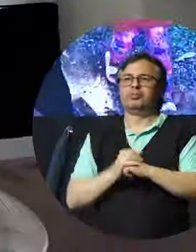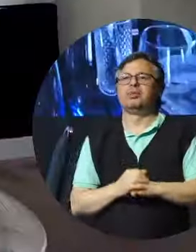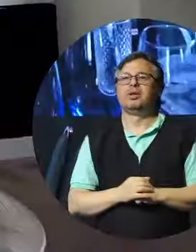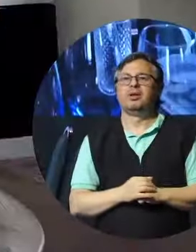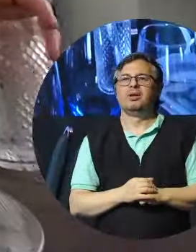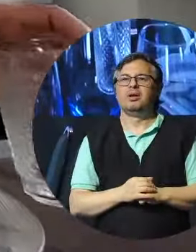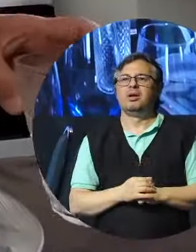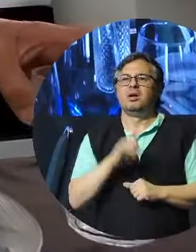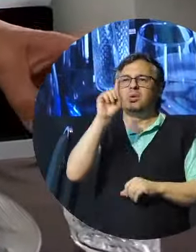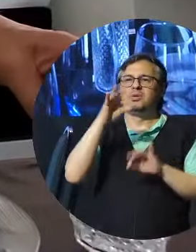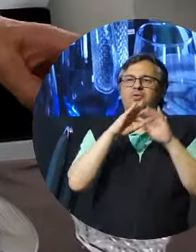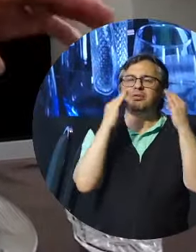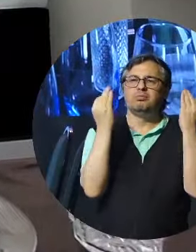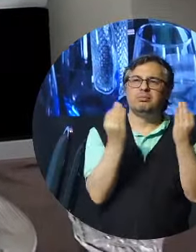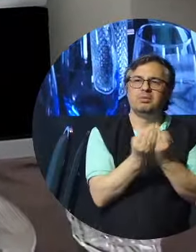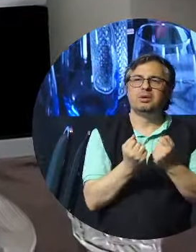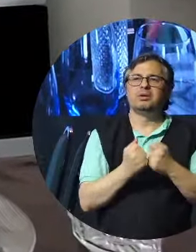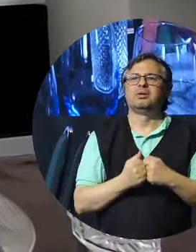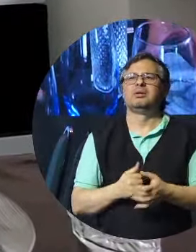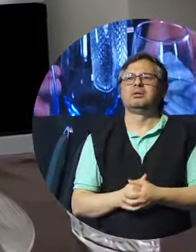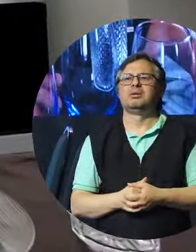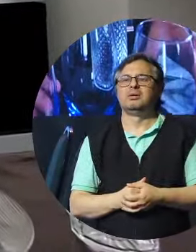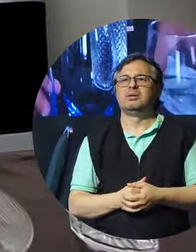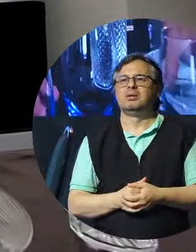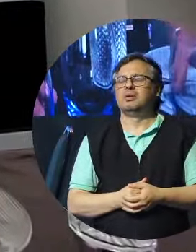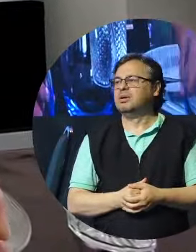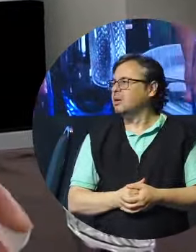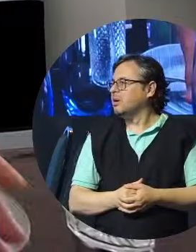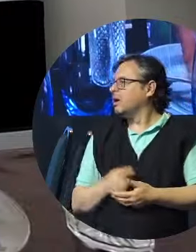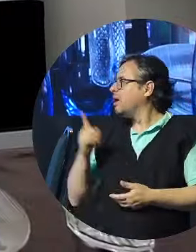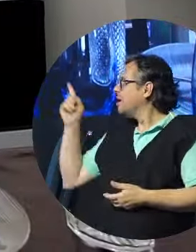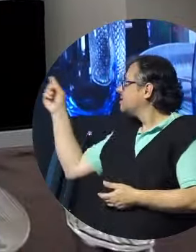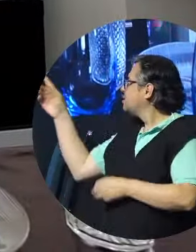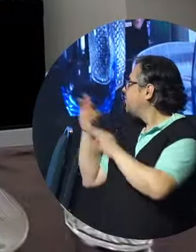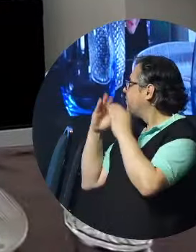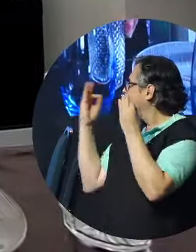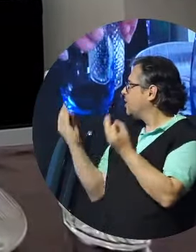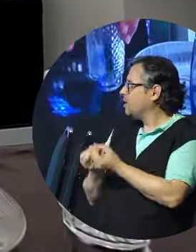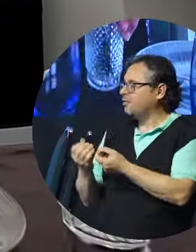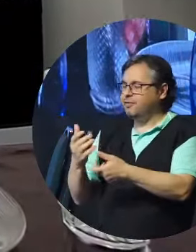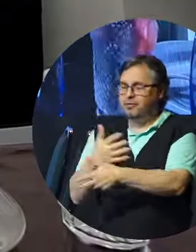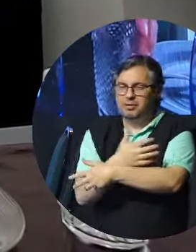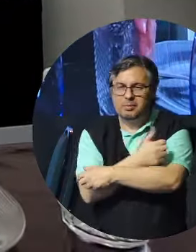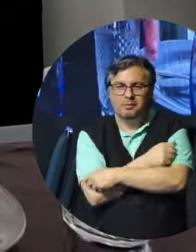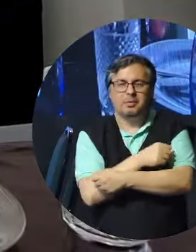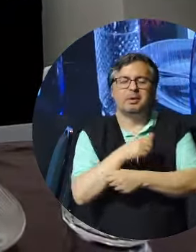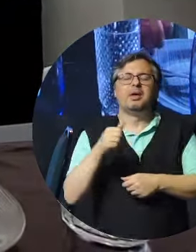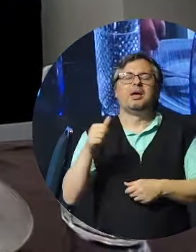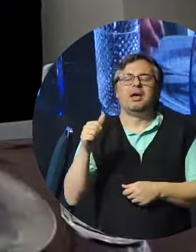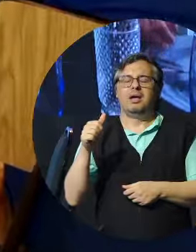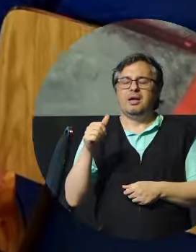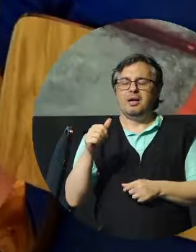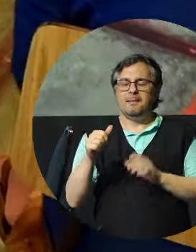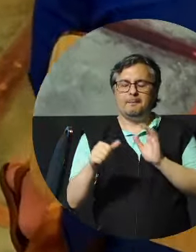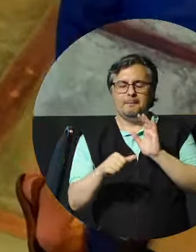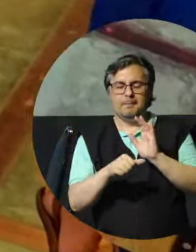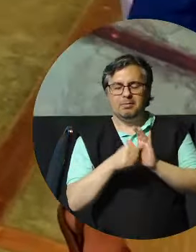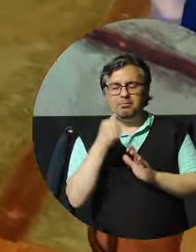Famílias que vieram de um ambiente muito complicado. Essa família foi acolhida pela PIB de